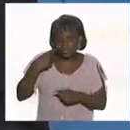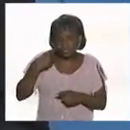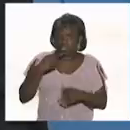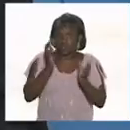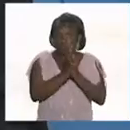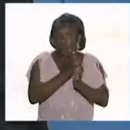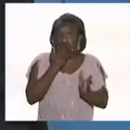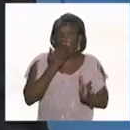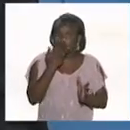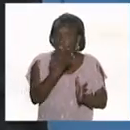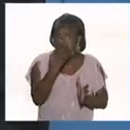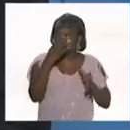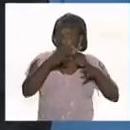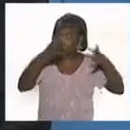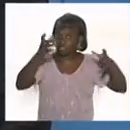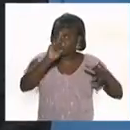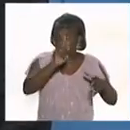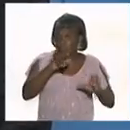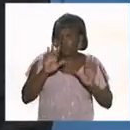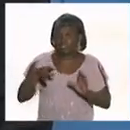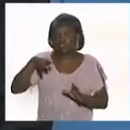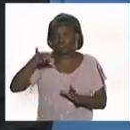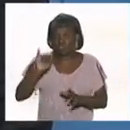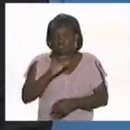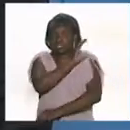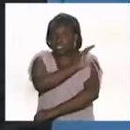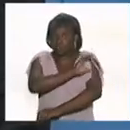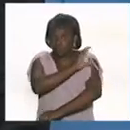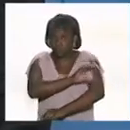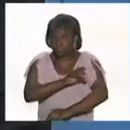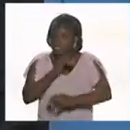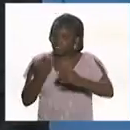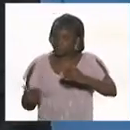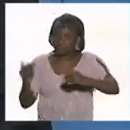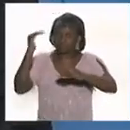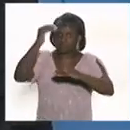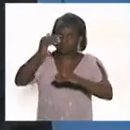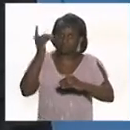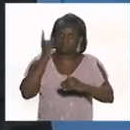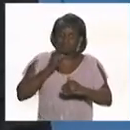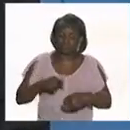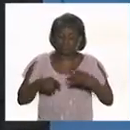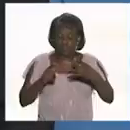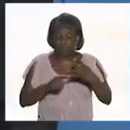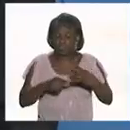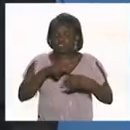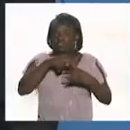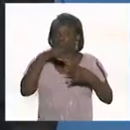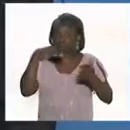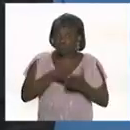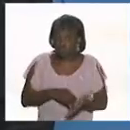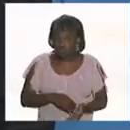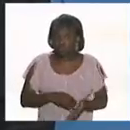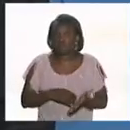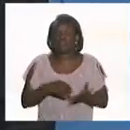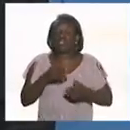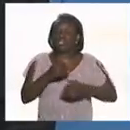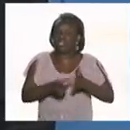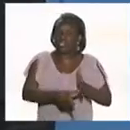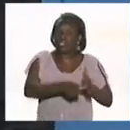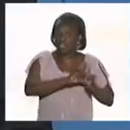4 grandes, mas com a participação do Nova Iguaçu e o Campos, que subiram, e os 4 últimos